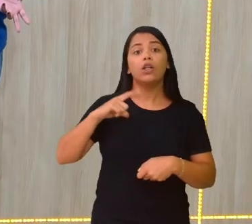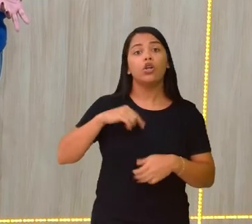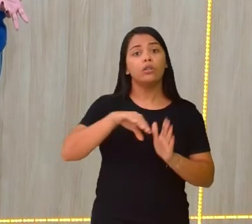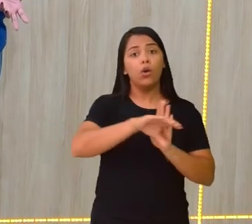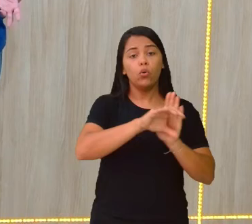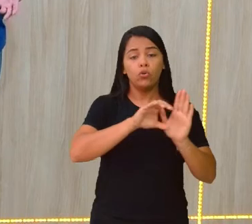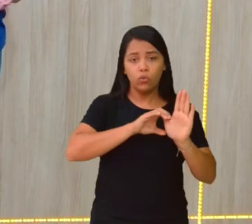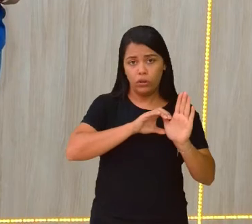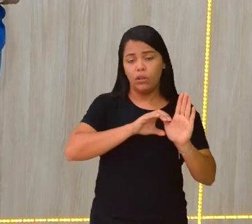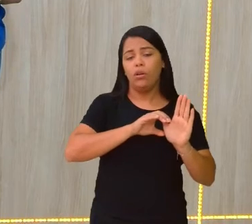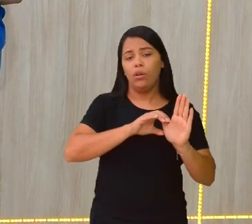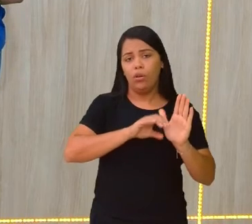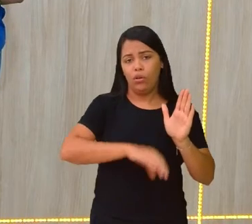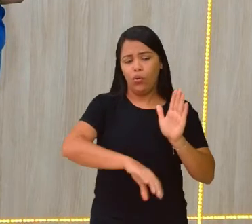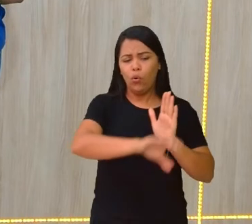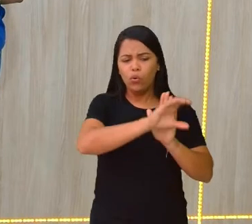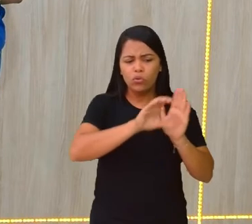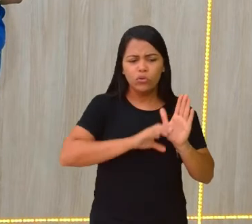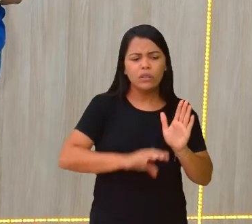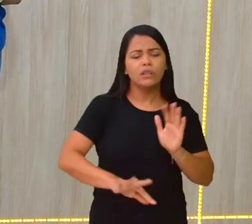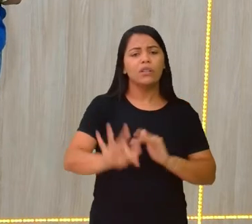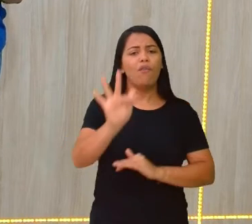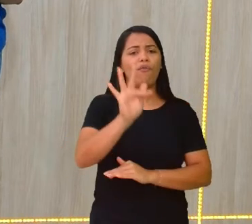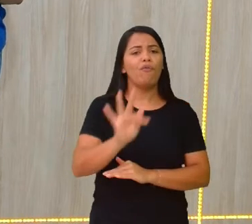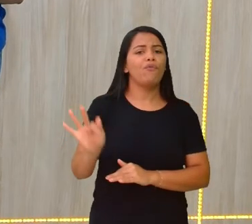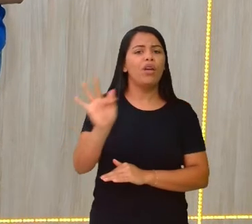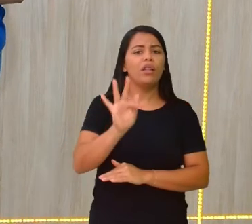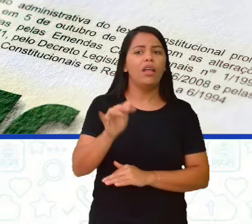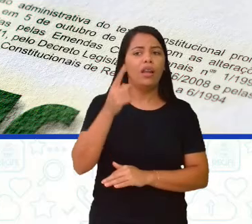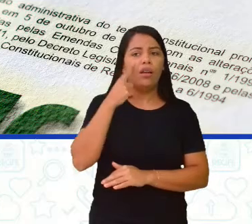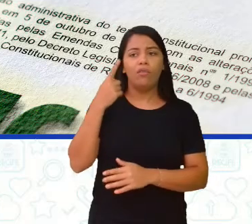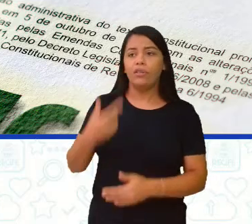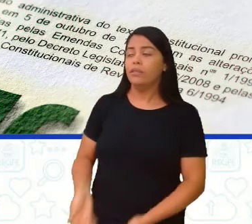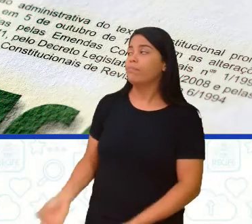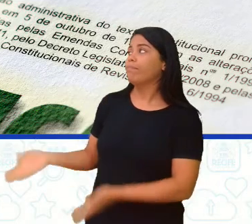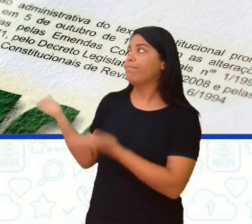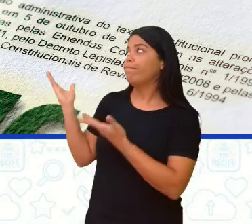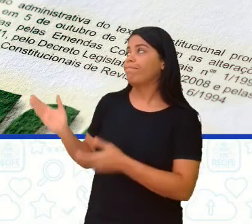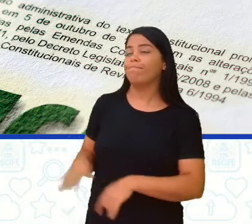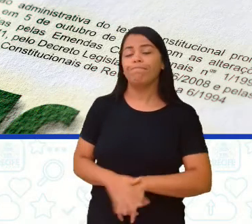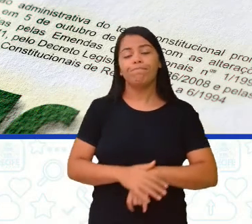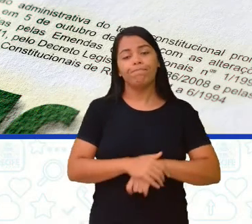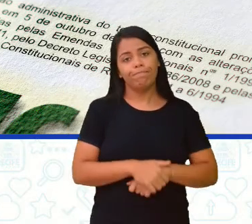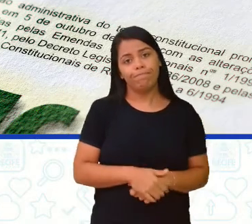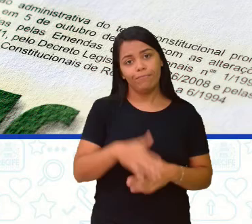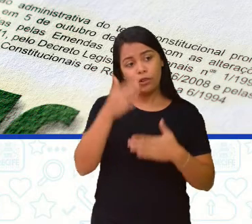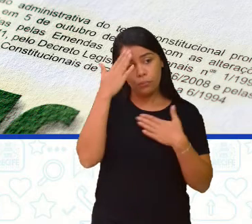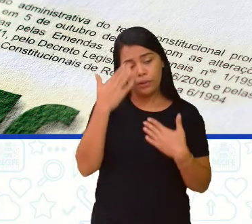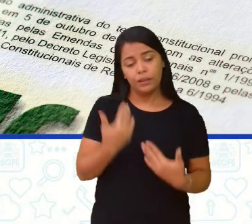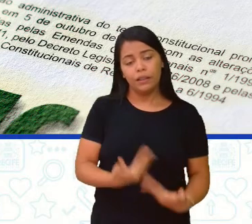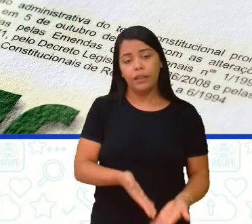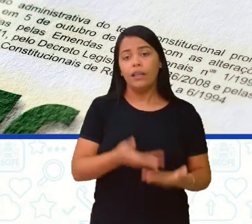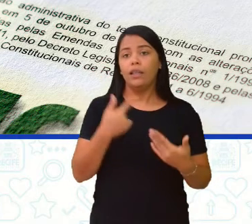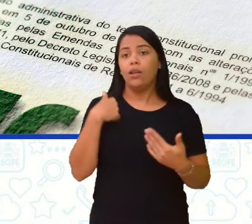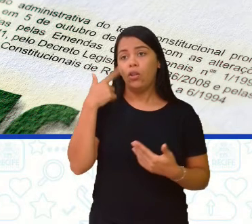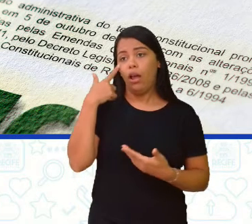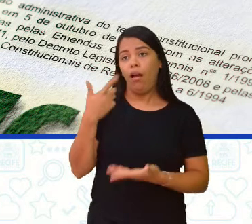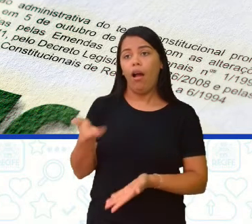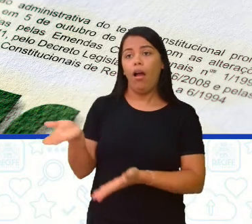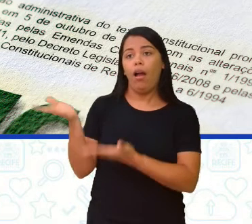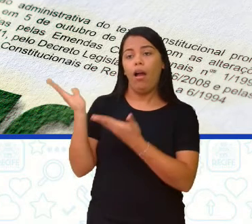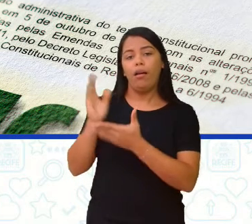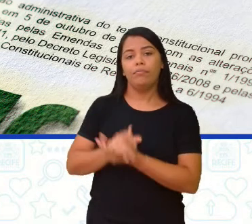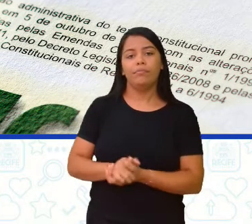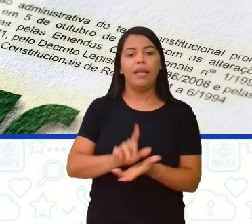né? Então, na nossa Constituição, olha só, joga aí na tela, por favor, Juninho. Obrigada. Então, um trecho do